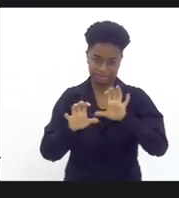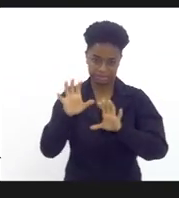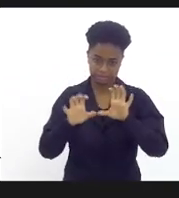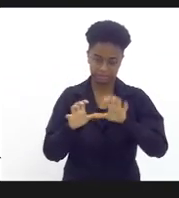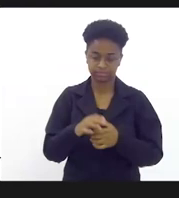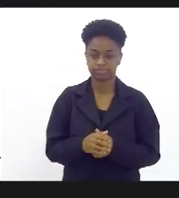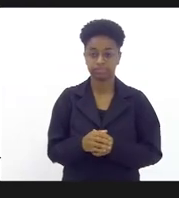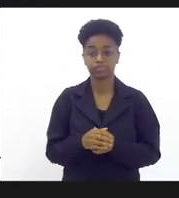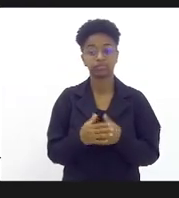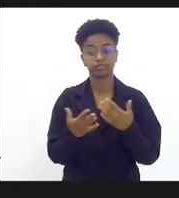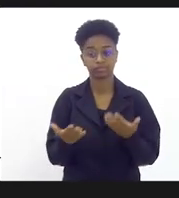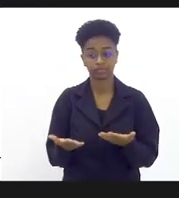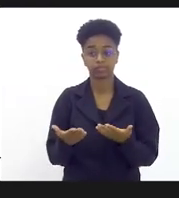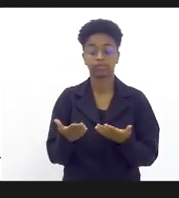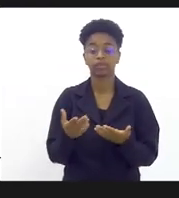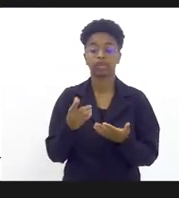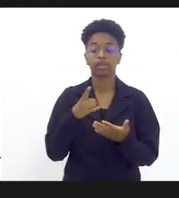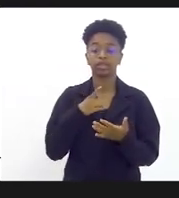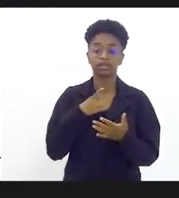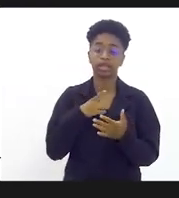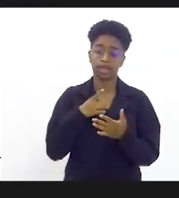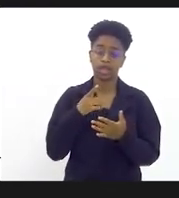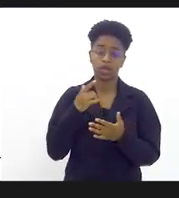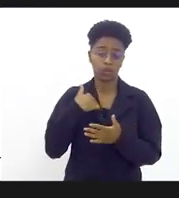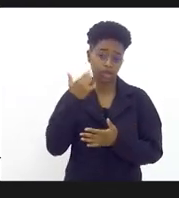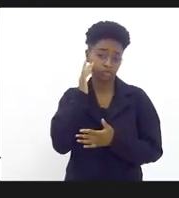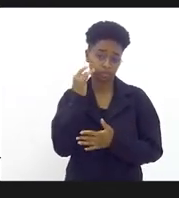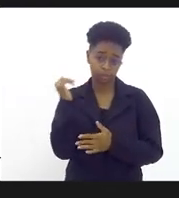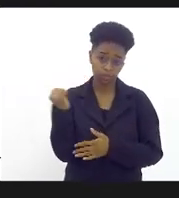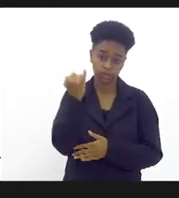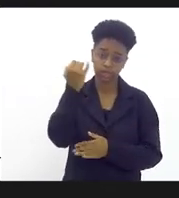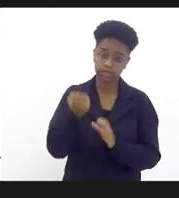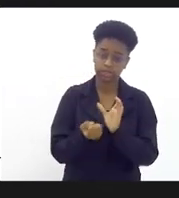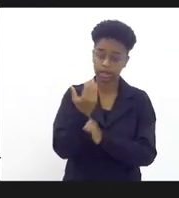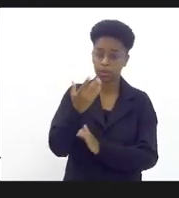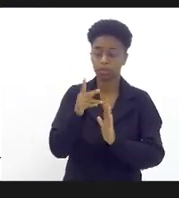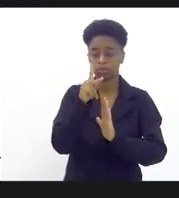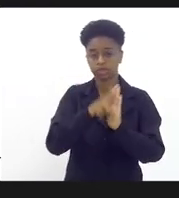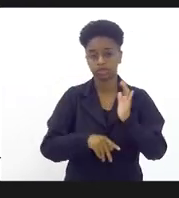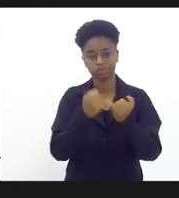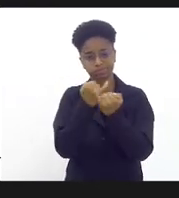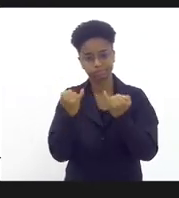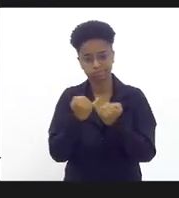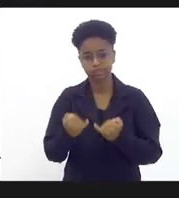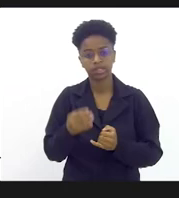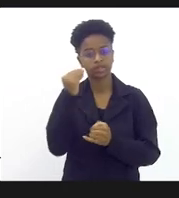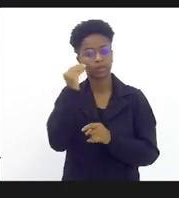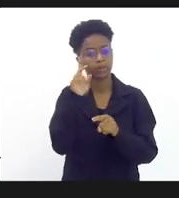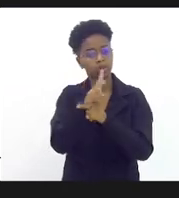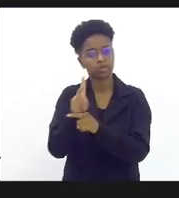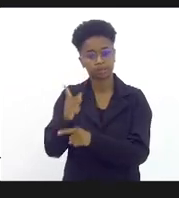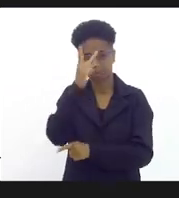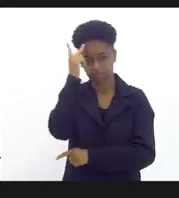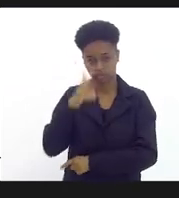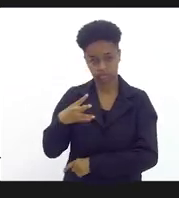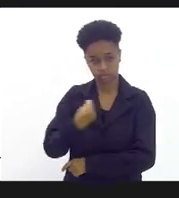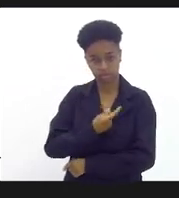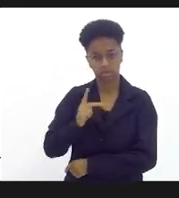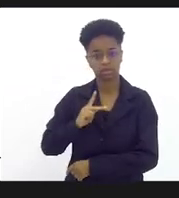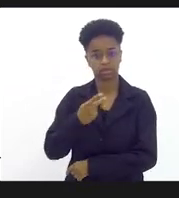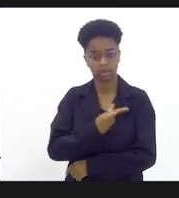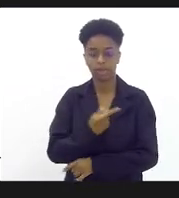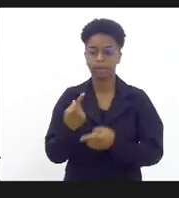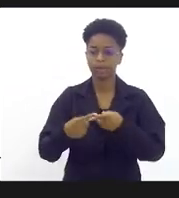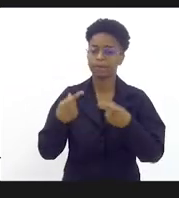pane. Iniciativa semelhante seria importante no sentido de proteção aos direitos de pessoas travestis e transexuais. É preciso que